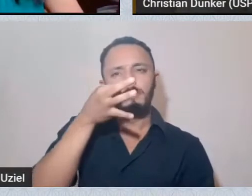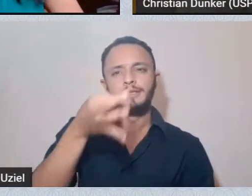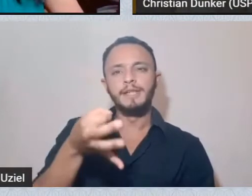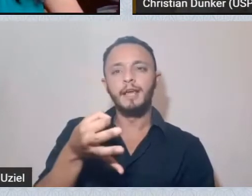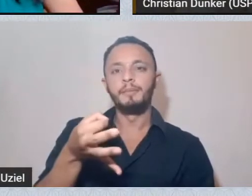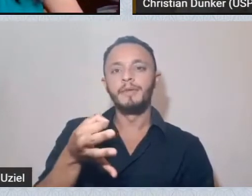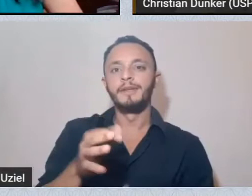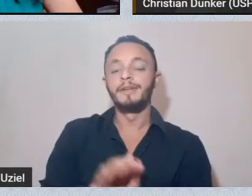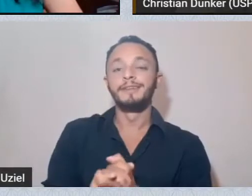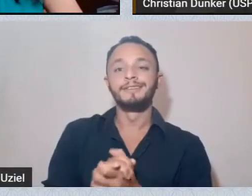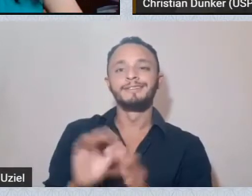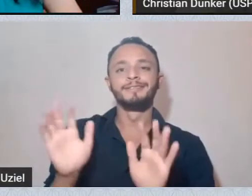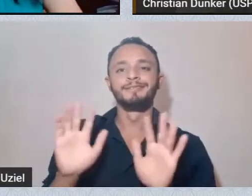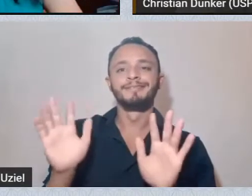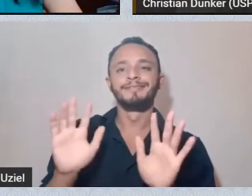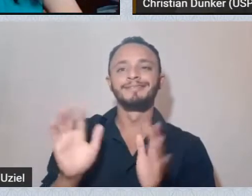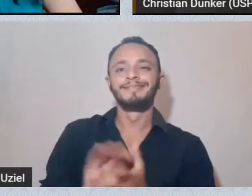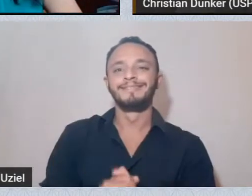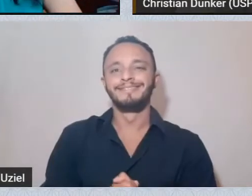Dunker,